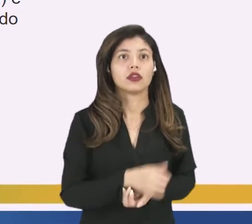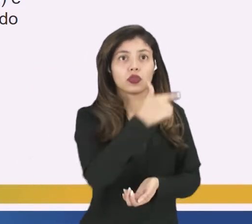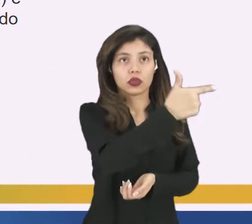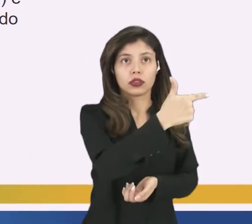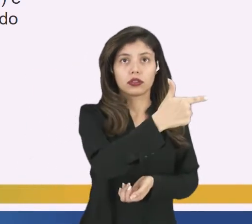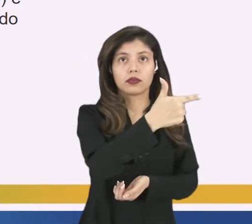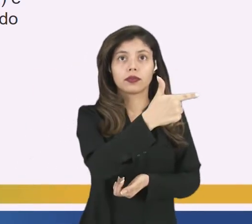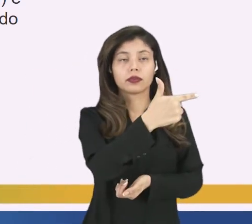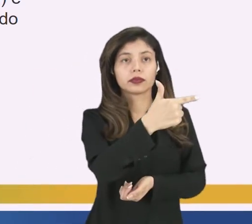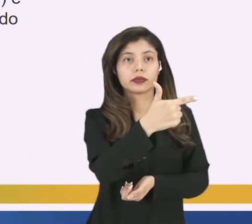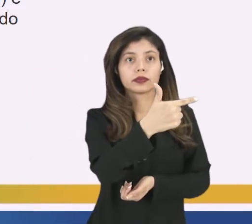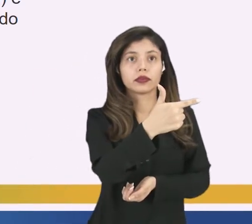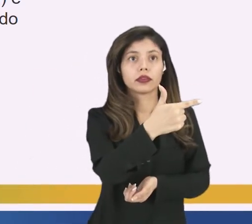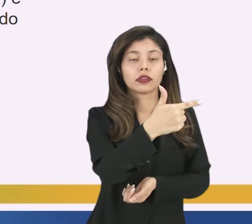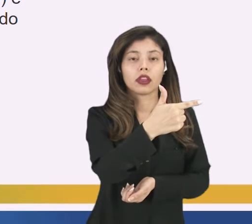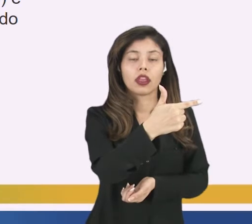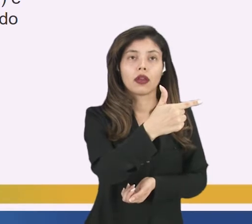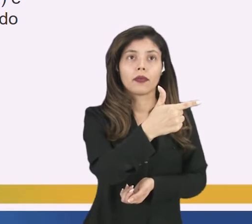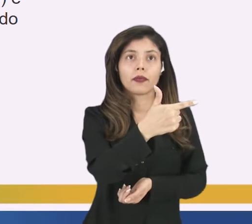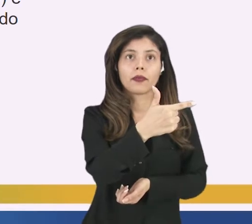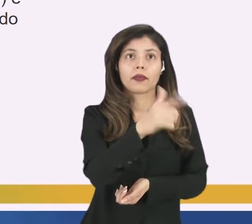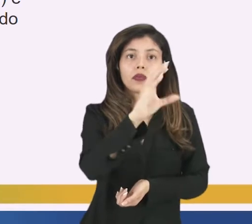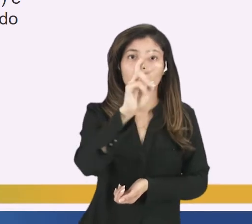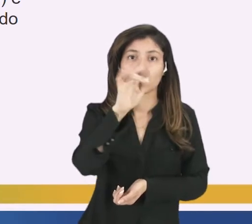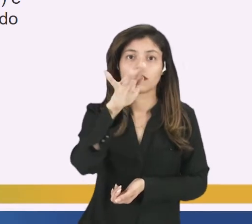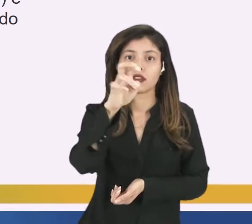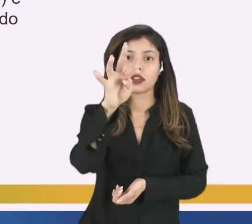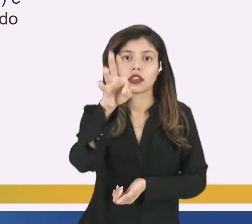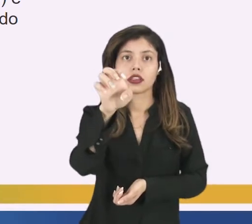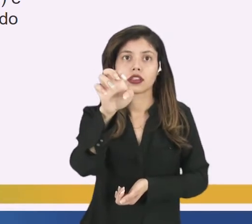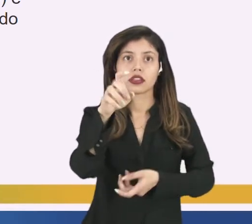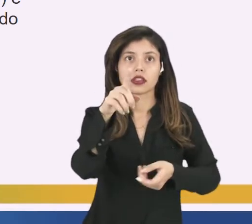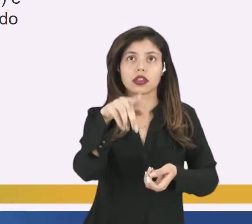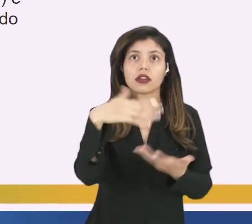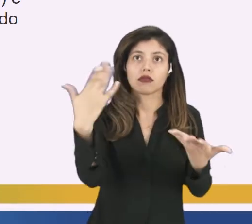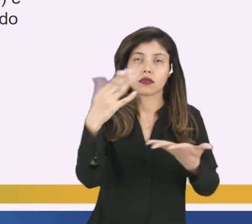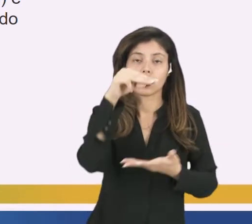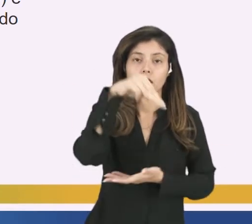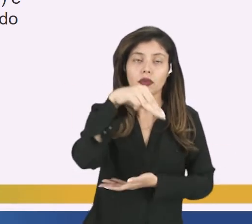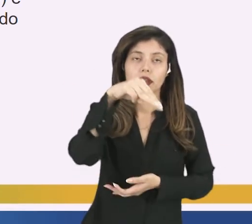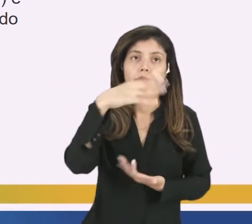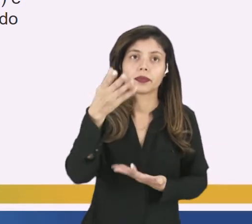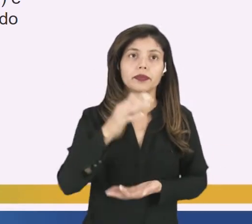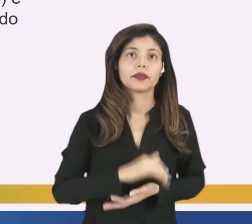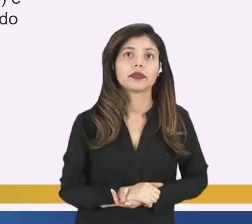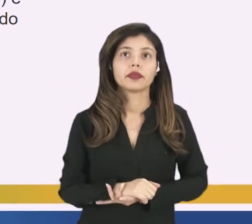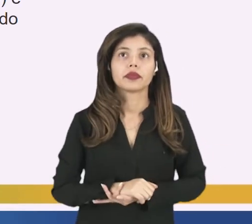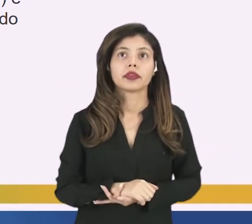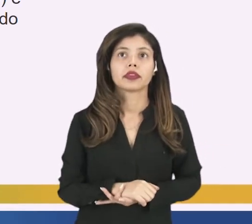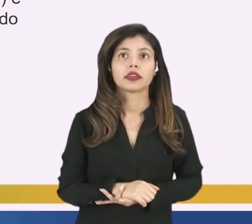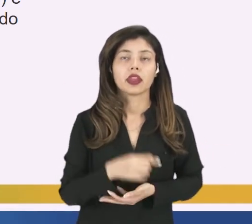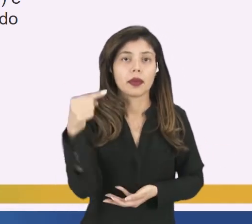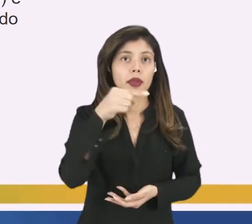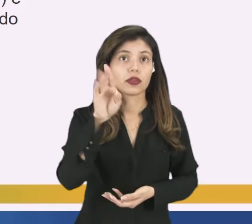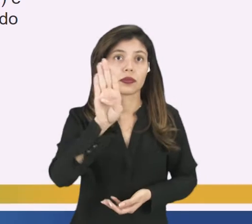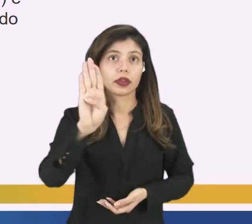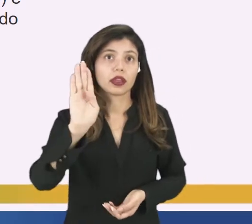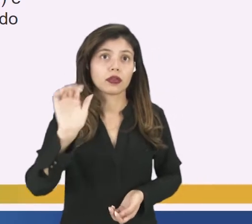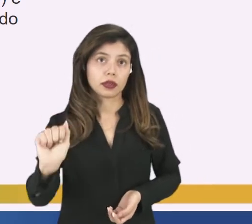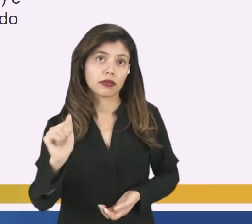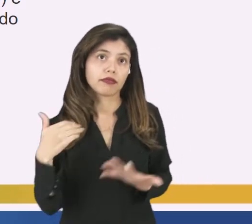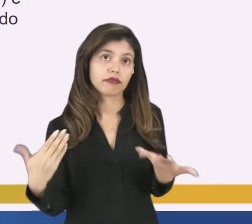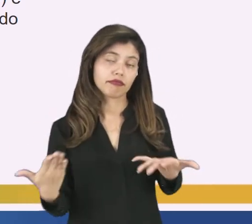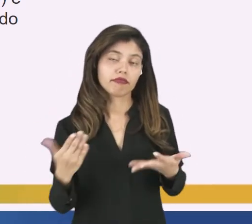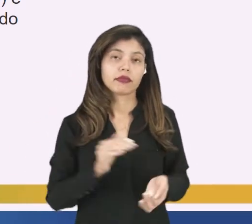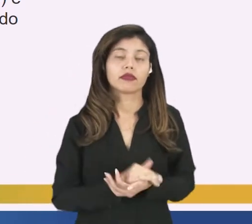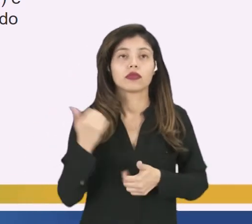ó? Nesse caso, o 2, ele é colocado aqui, ó. É o coeficiente angular, que é justamente o m. M não é igual a